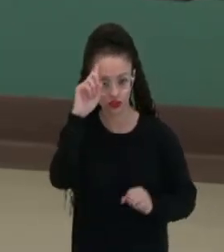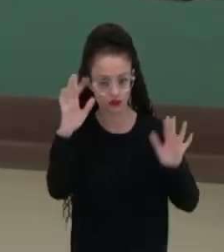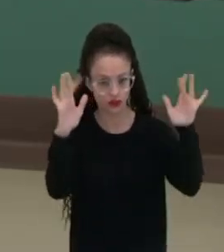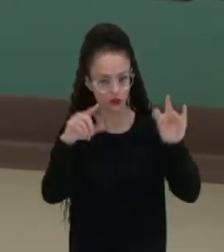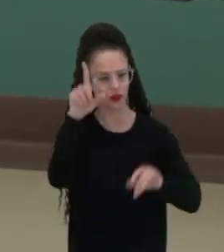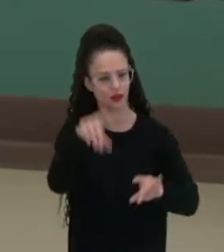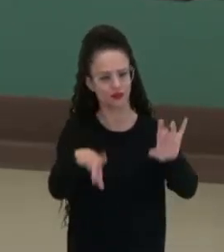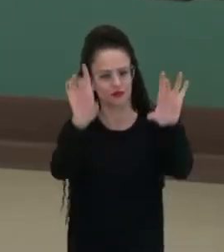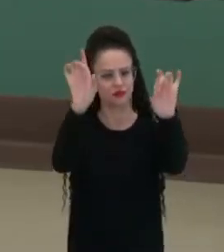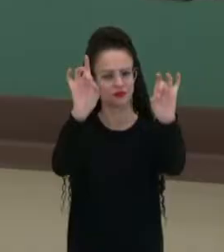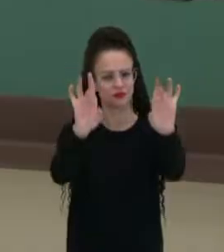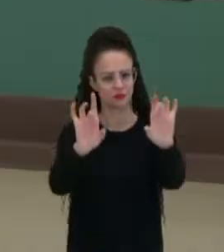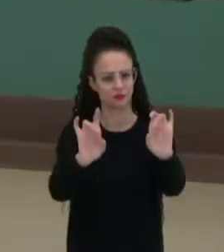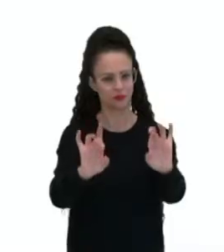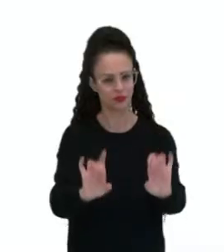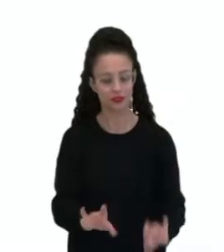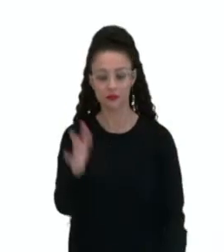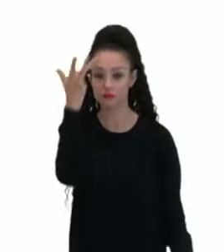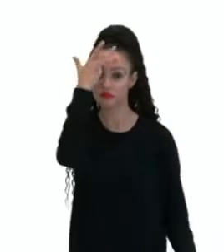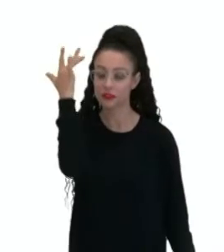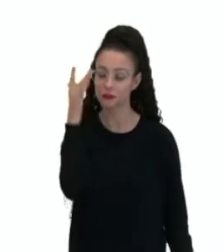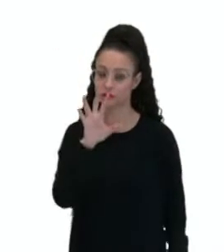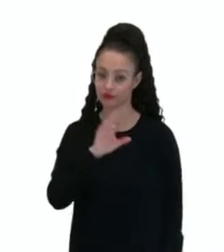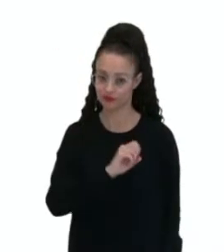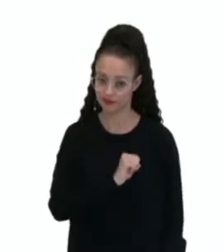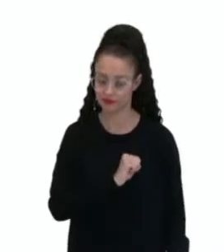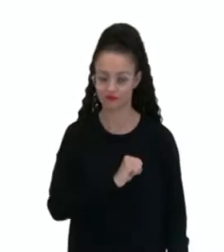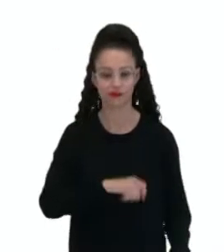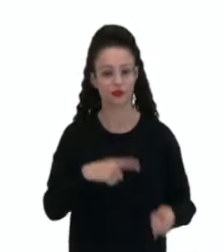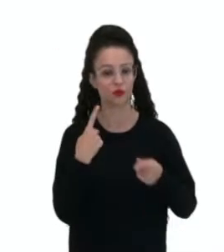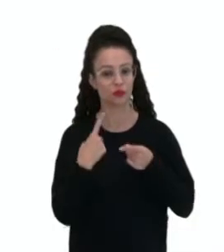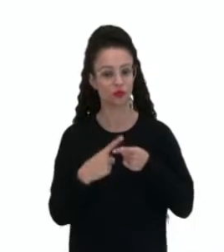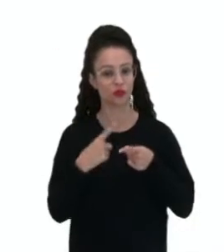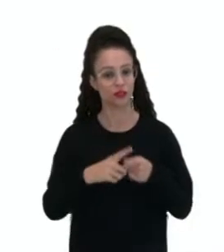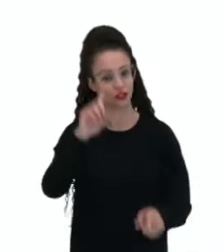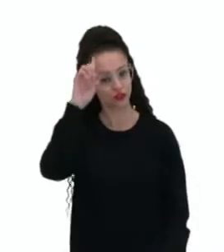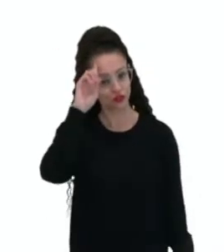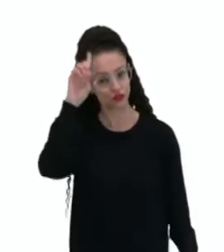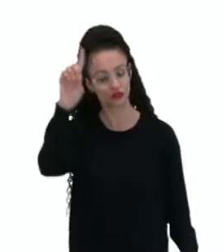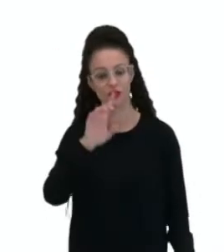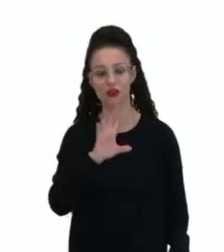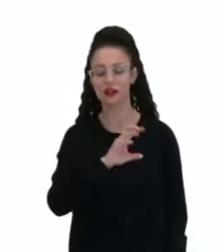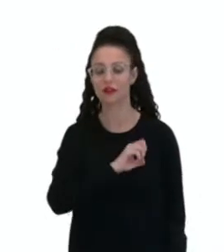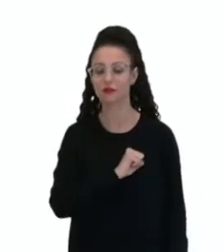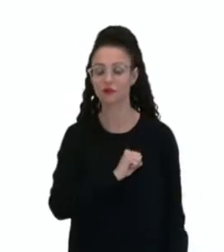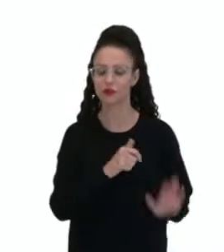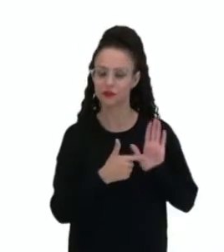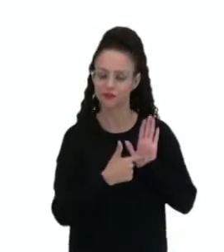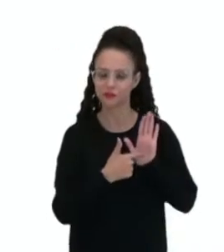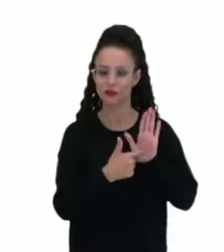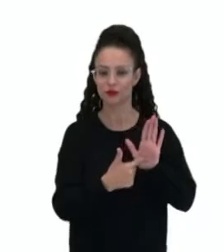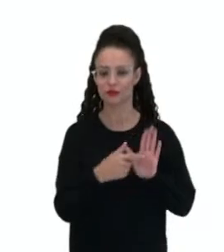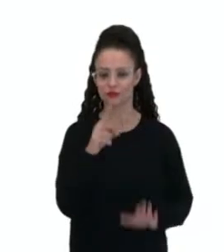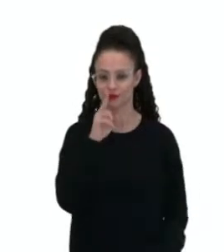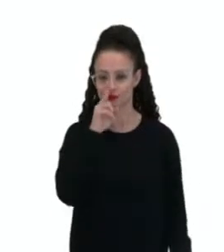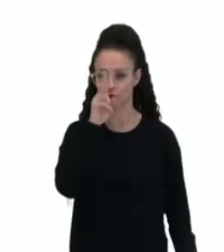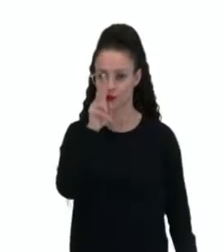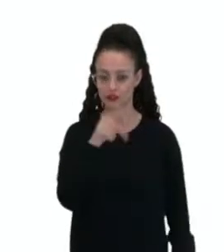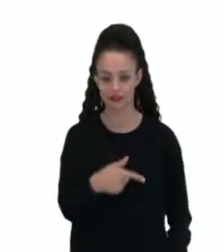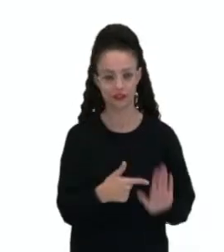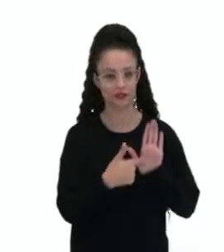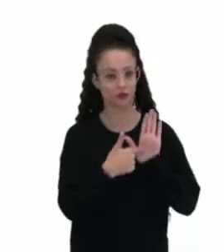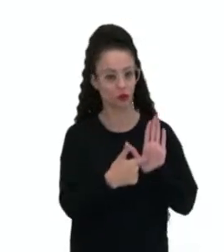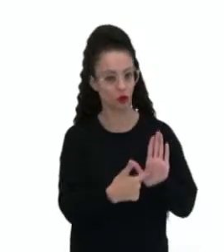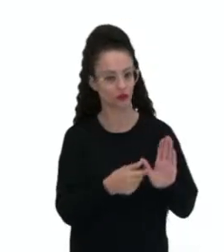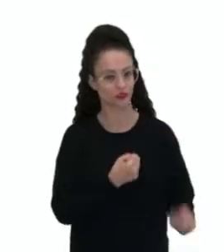muito especial para as pessoas que amam, pois é o dia em que o amor mostra sua força, mostra que